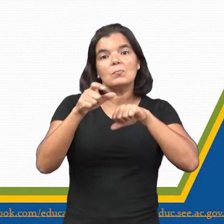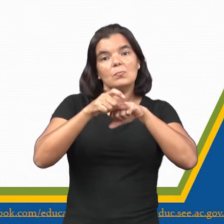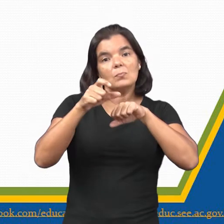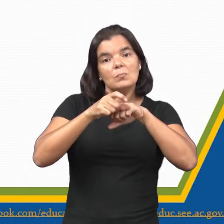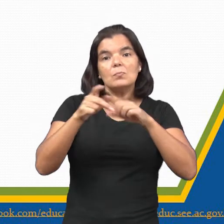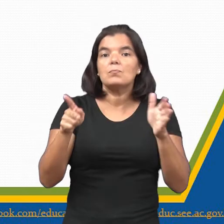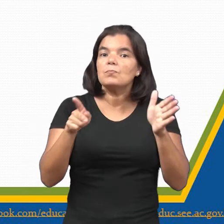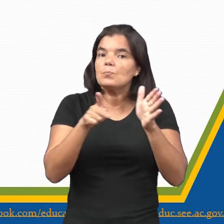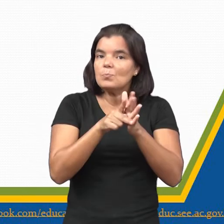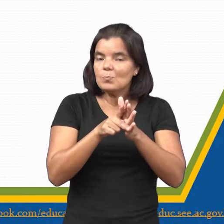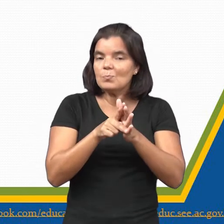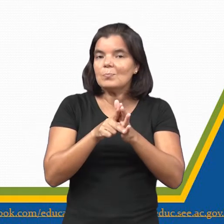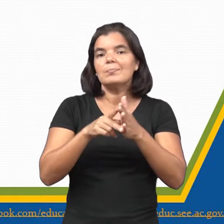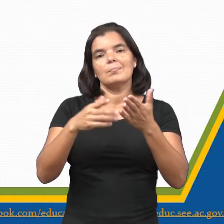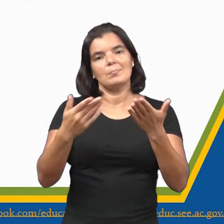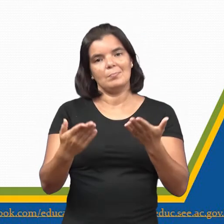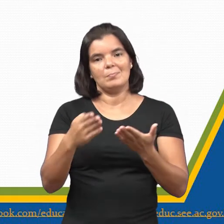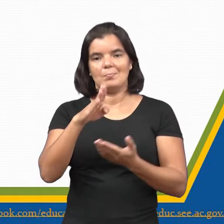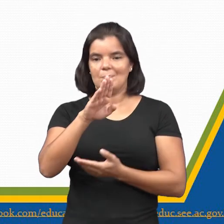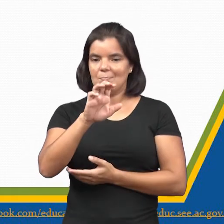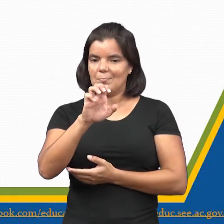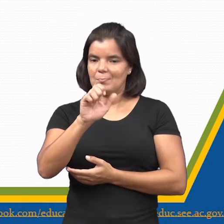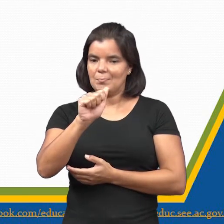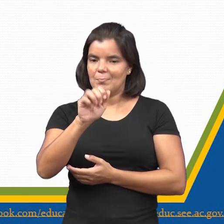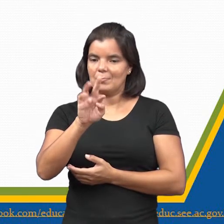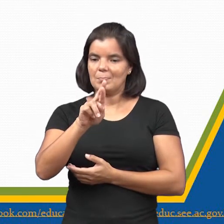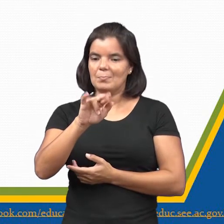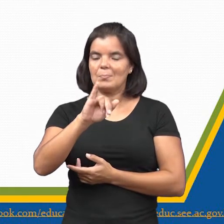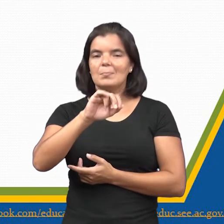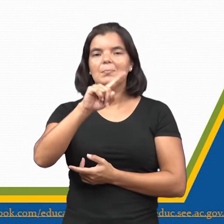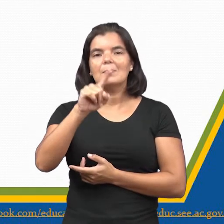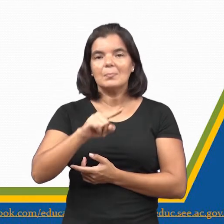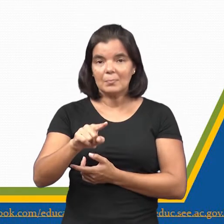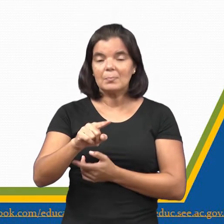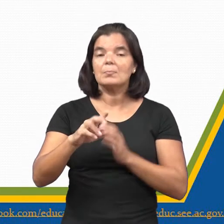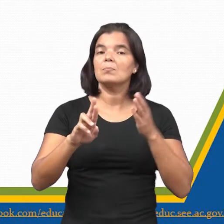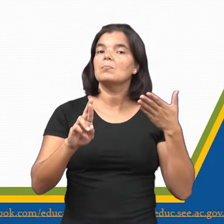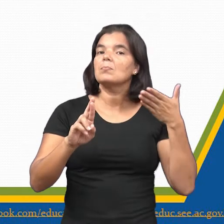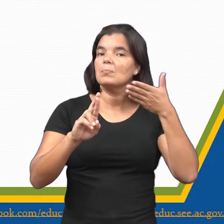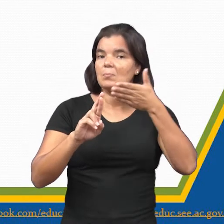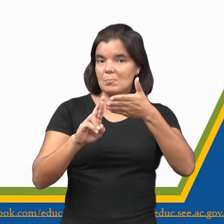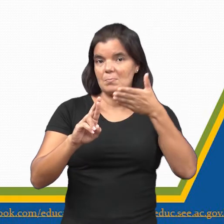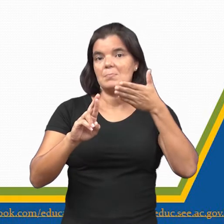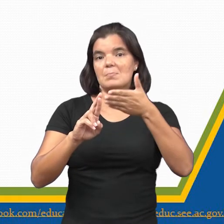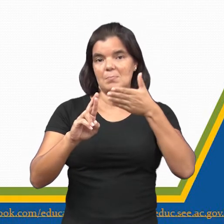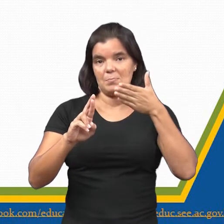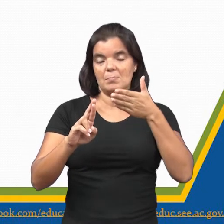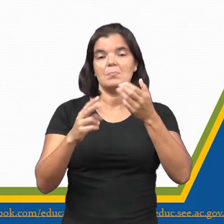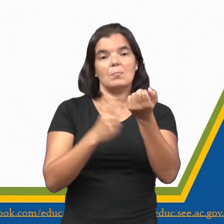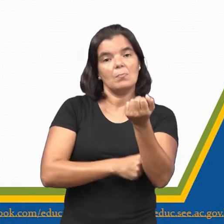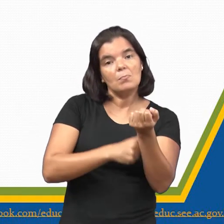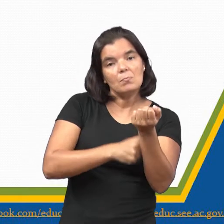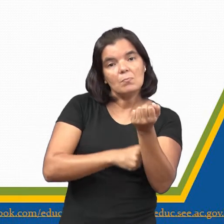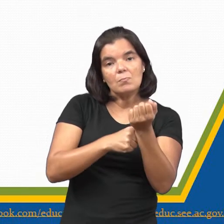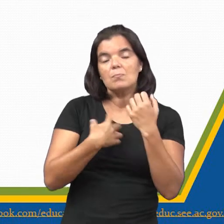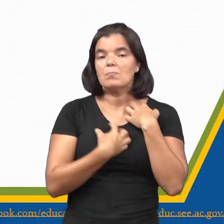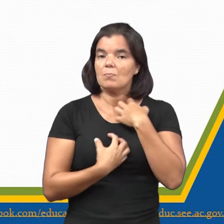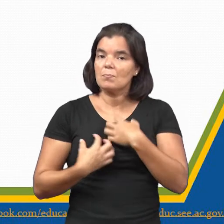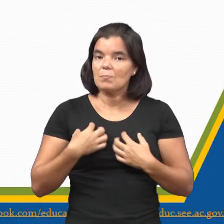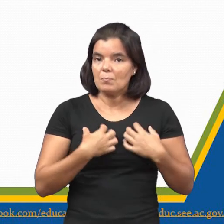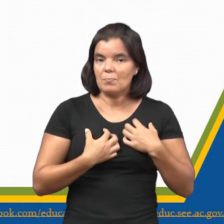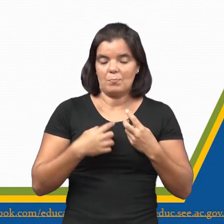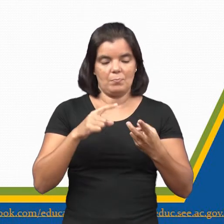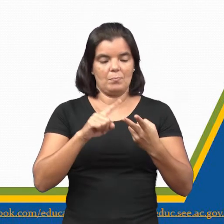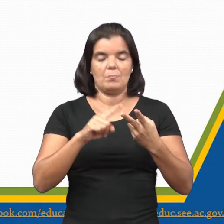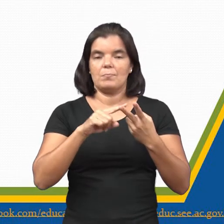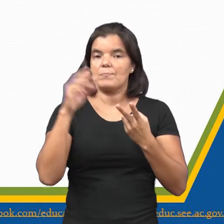próprio. Então, Beatriz é o substantivo que está fazendo referência a nervosa e aflita. A palavra